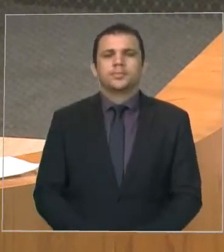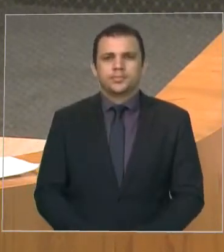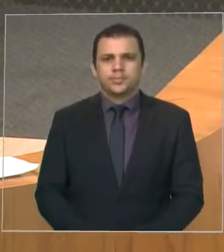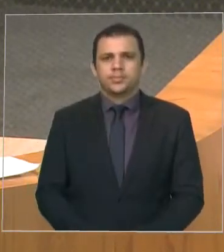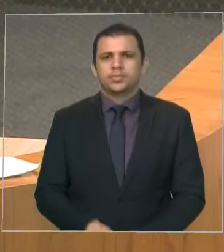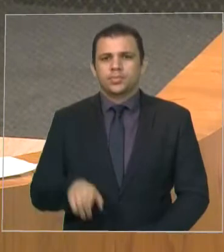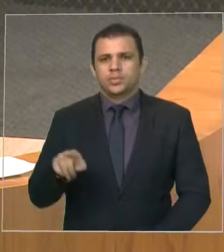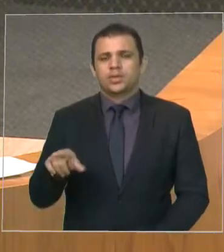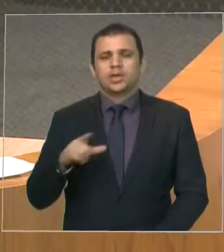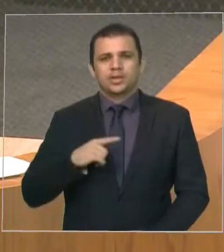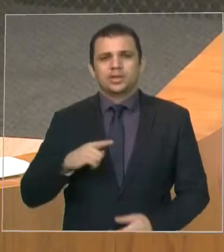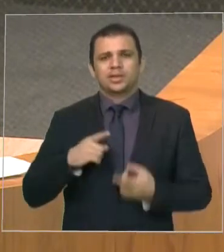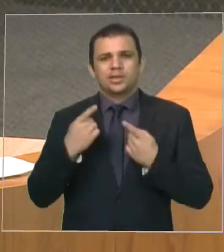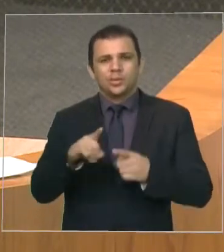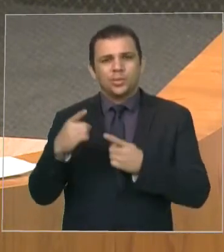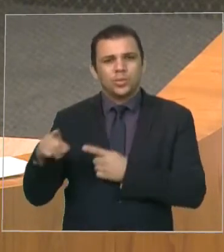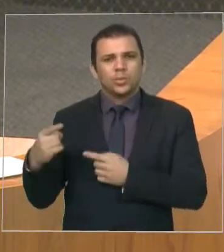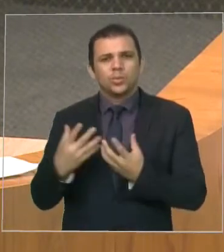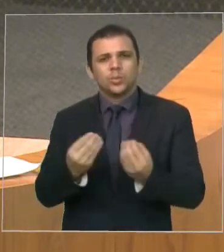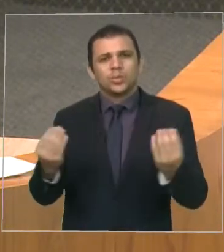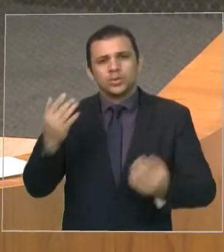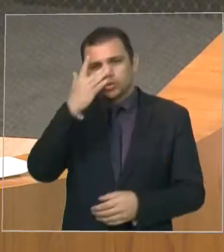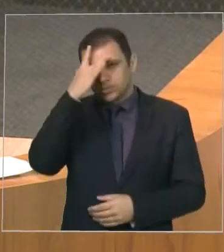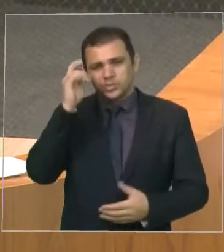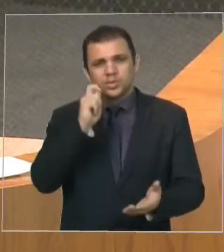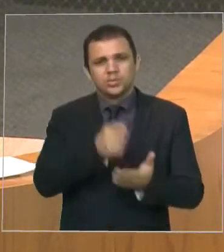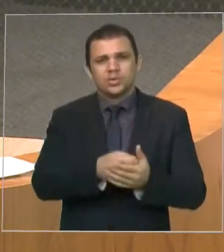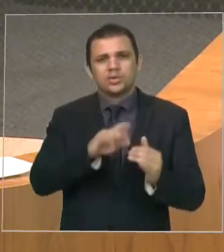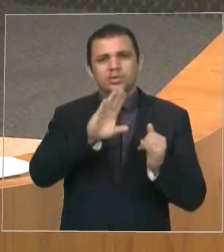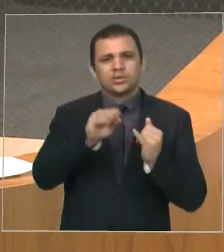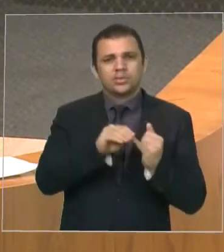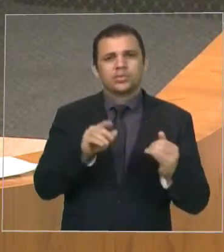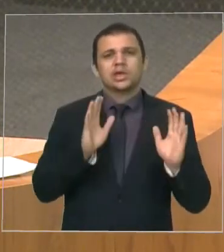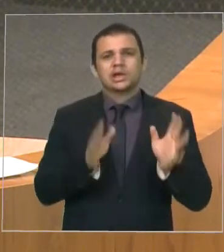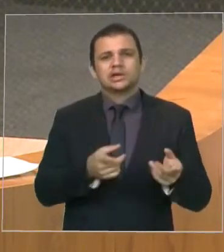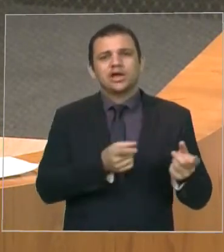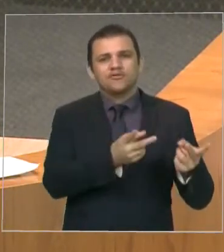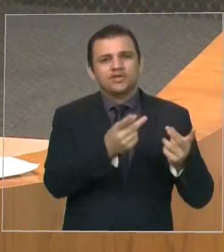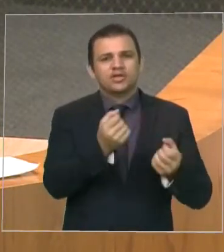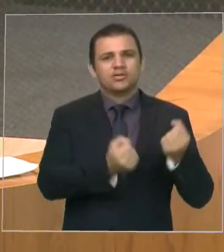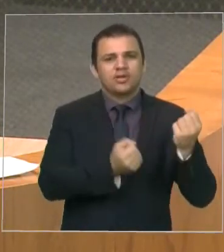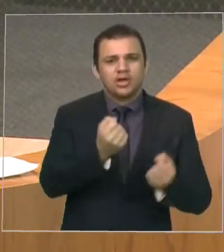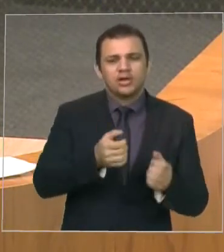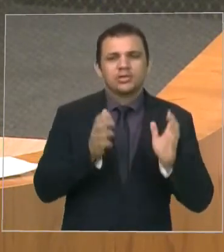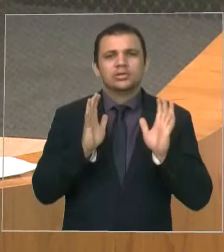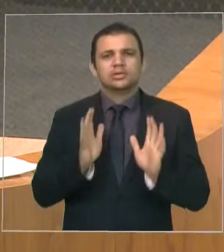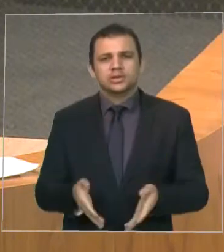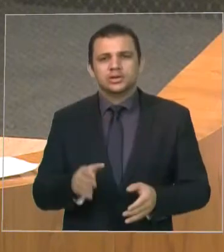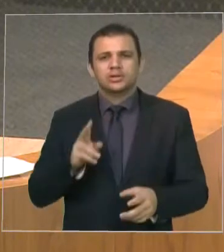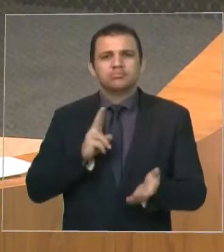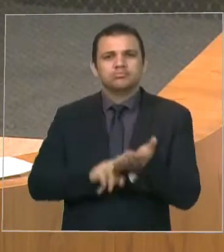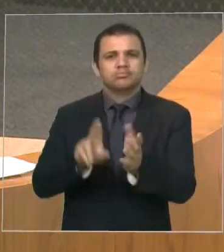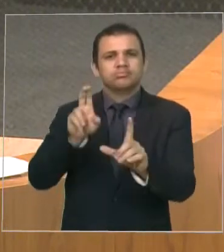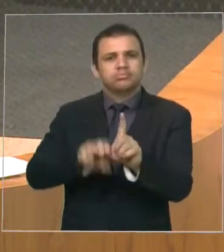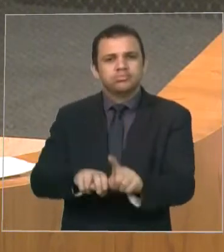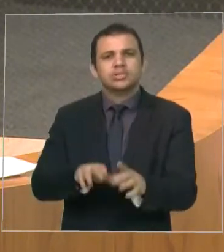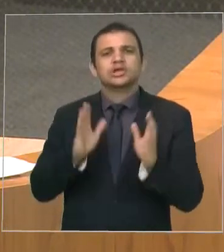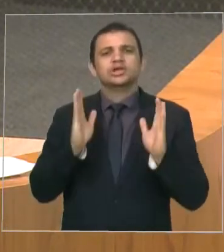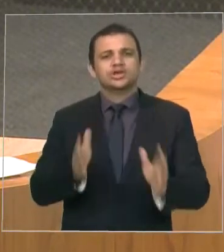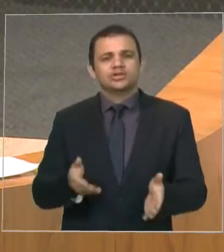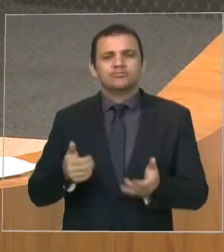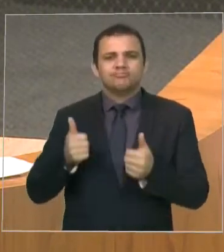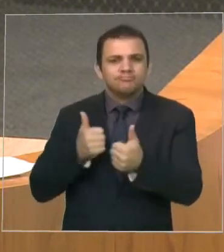prejudicou centenas de milhares de contribuintes. Já leiloou, já multou, já perseguiu, já